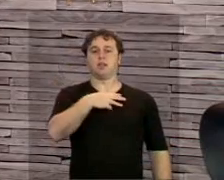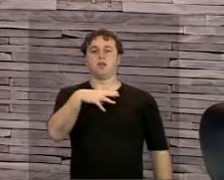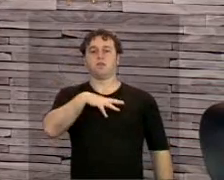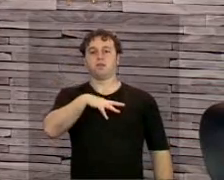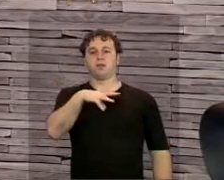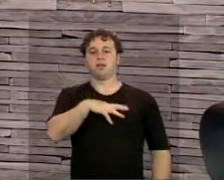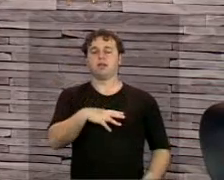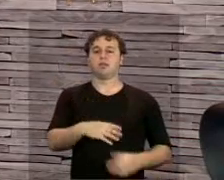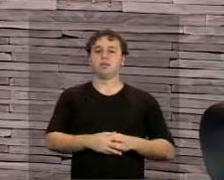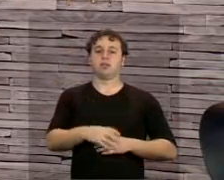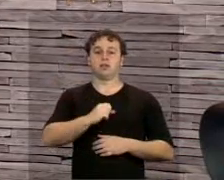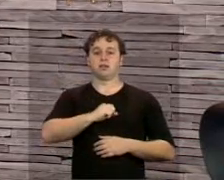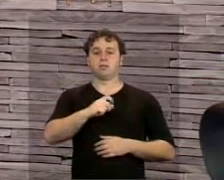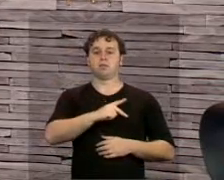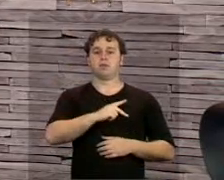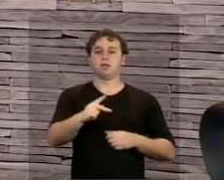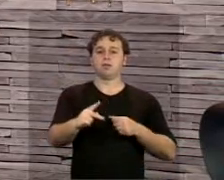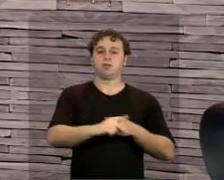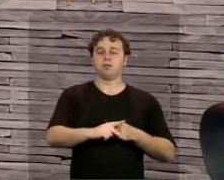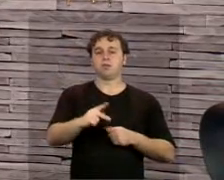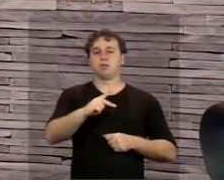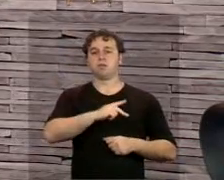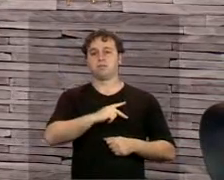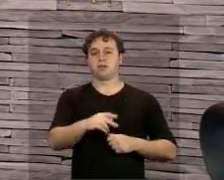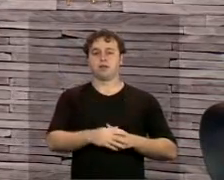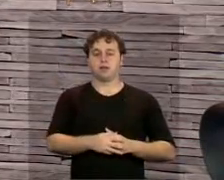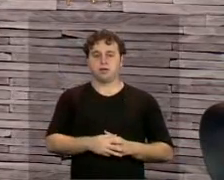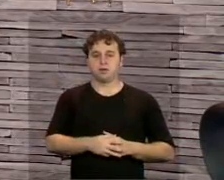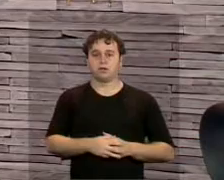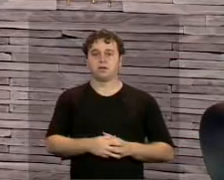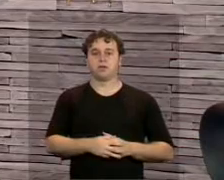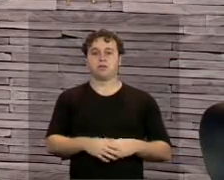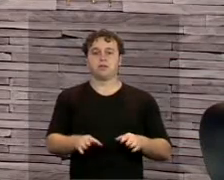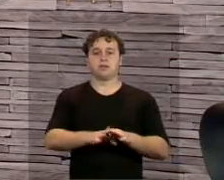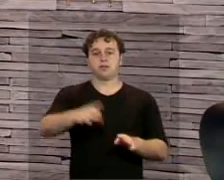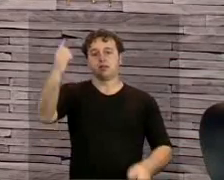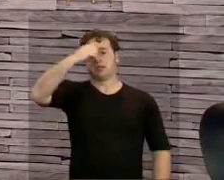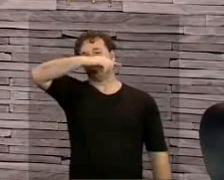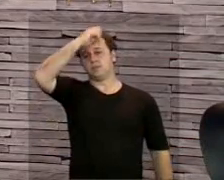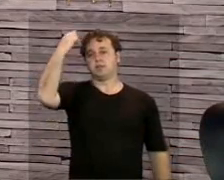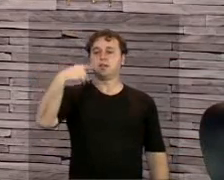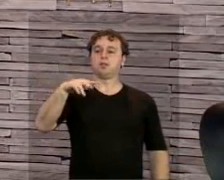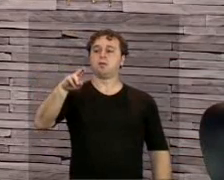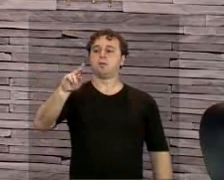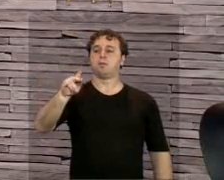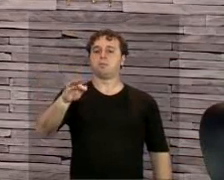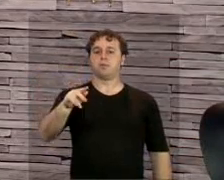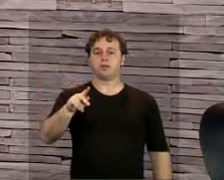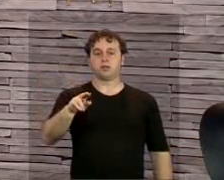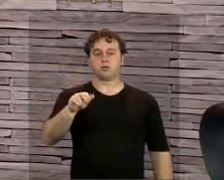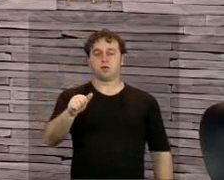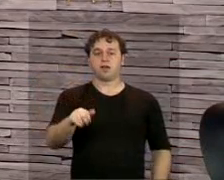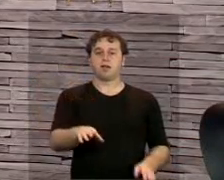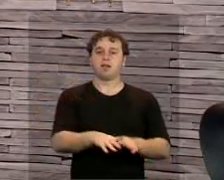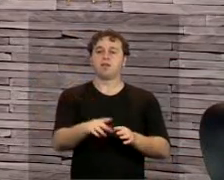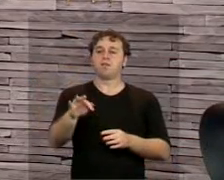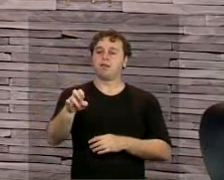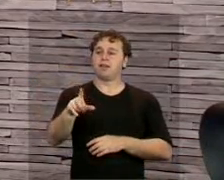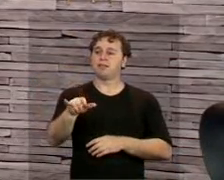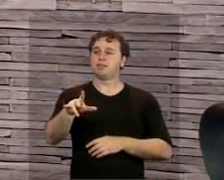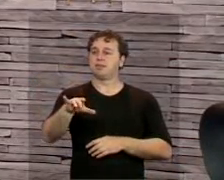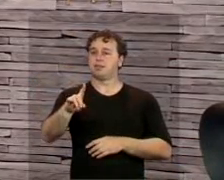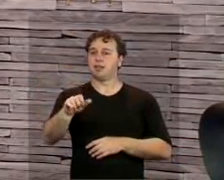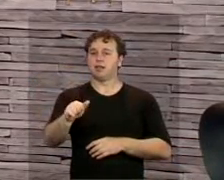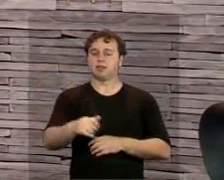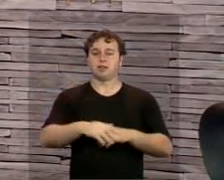Fátima, dos apóstolos São Pedro e São Paulo, colunas da Igreja, e de Santas Perpétua e Felicidade, desça sobre você e sua